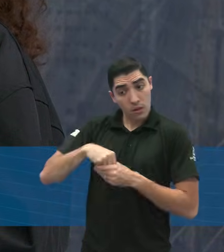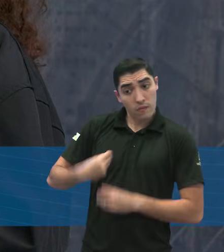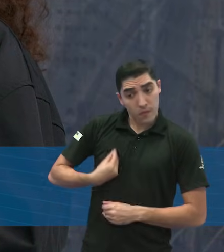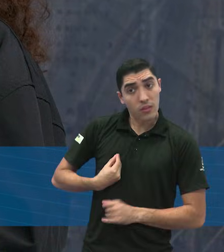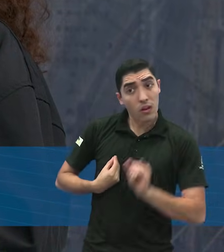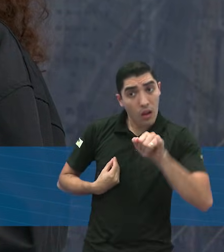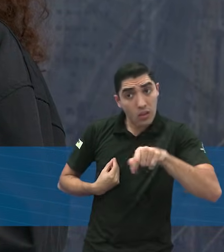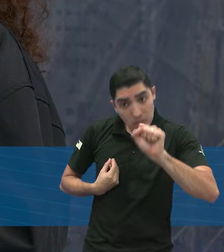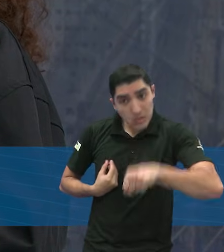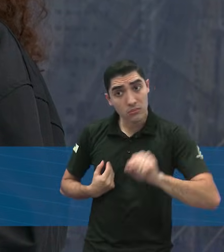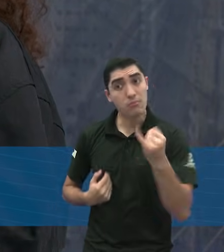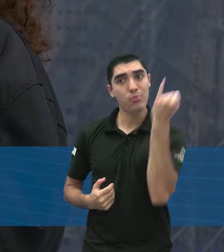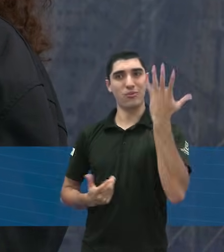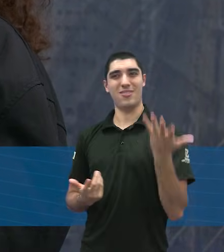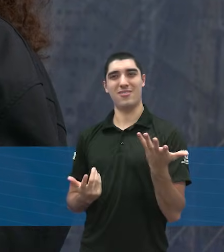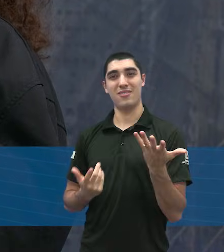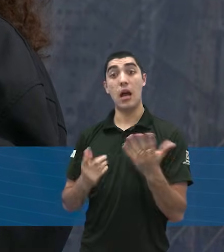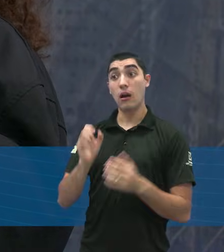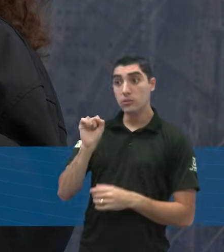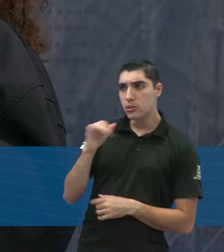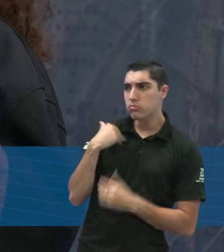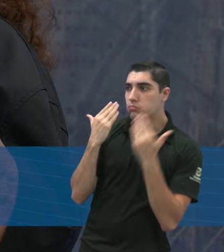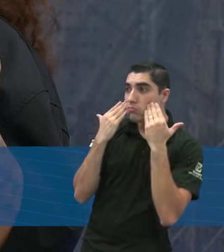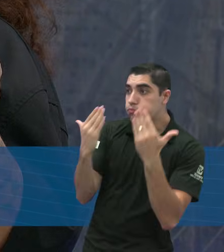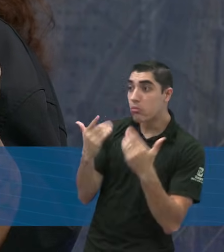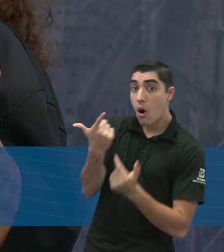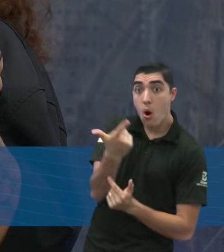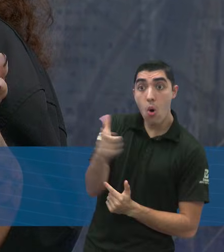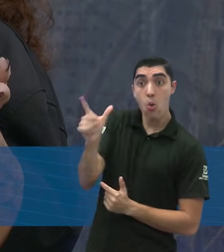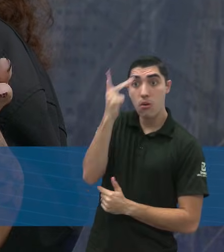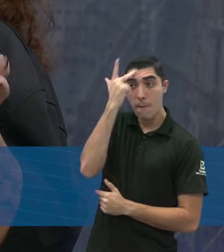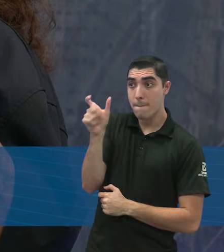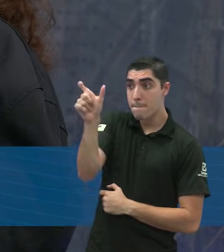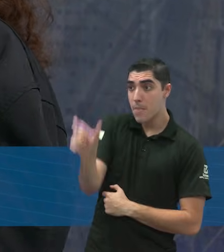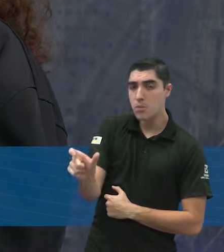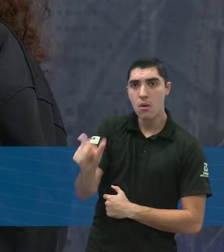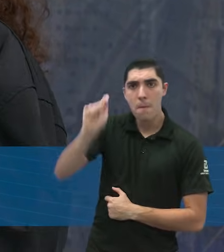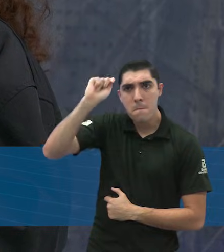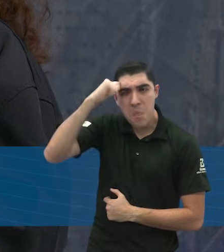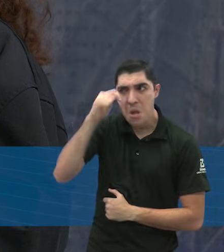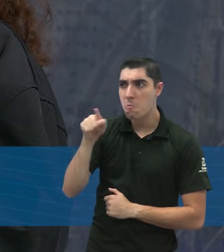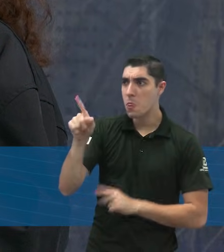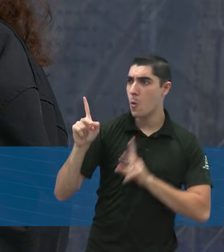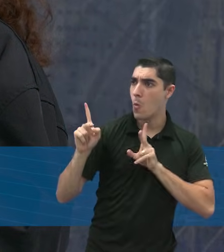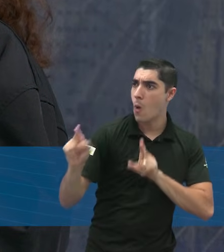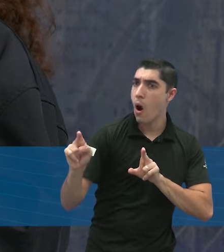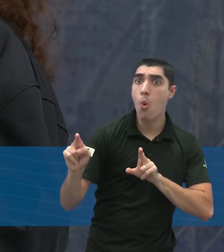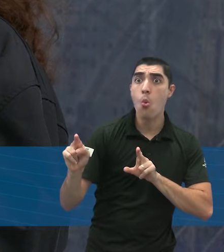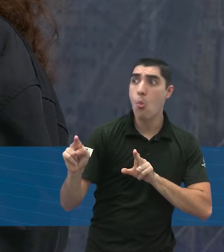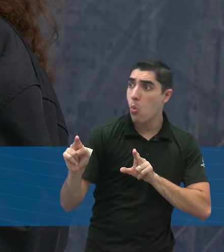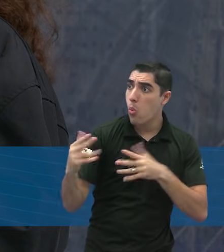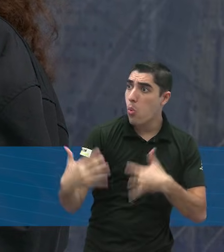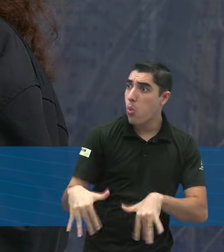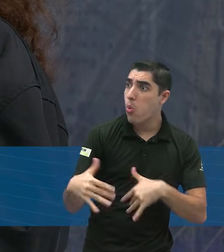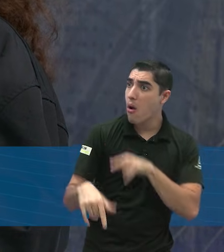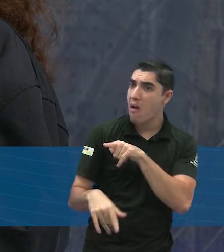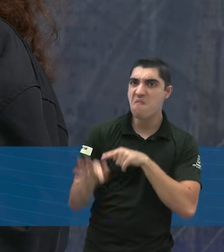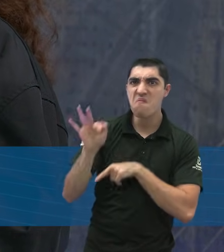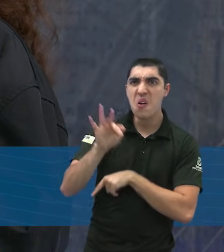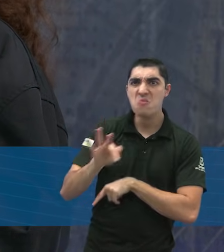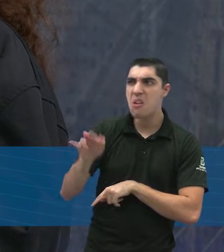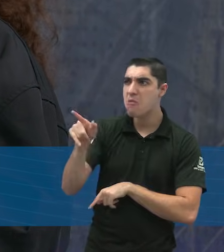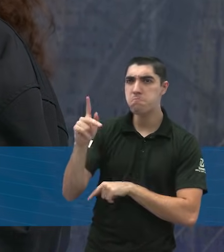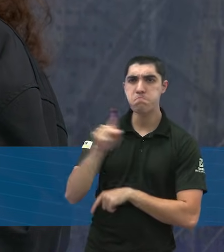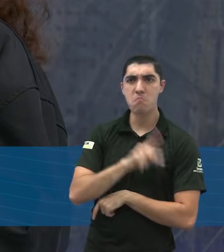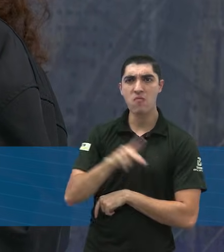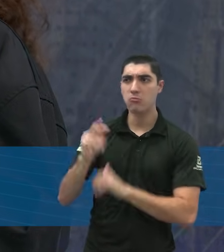vida. Então, você vê outras figuras que parecem com você dentro de universidades é como